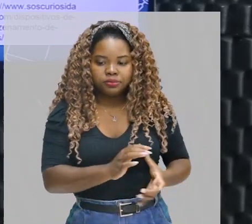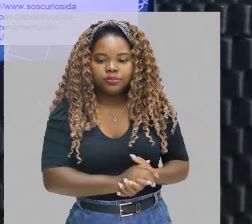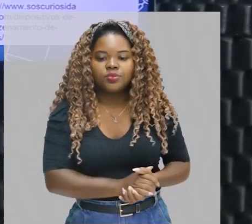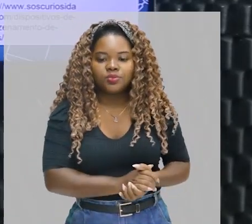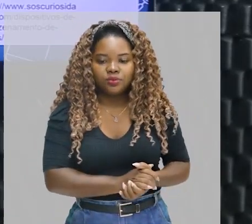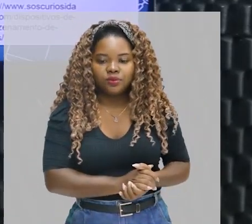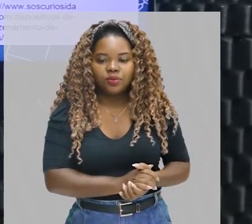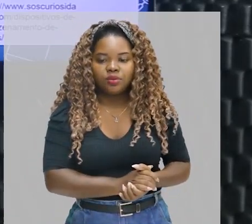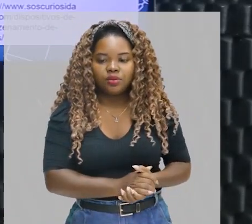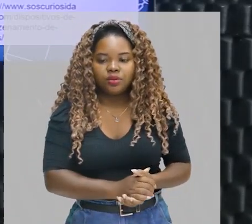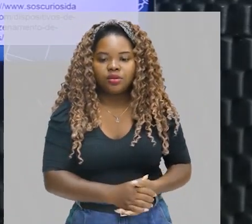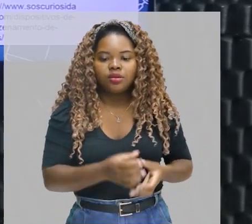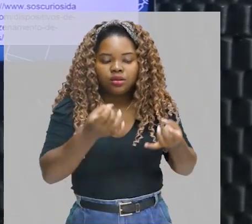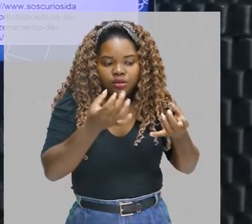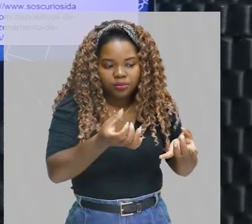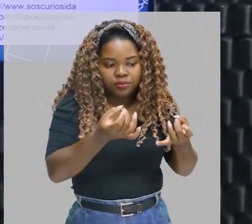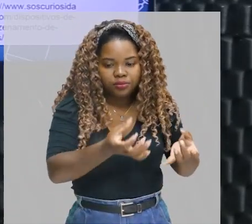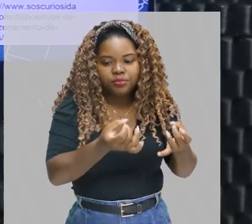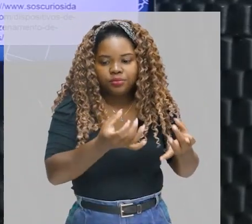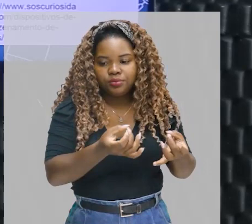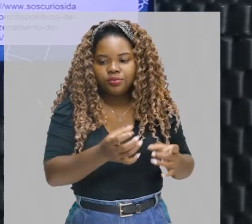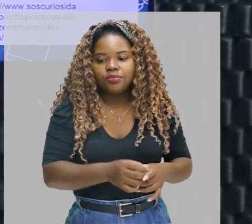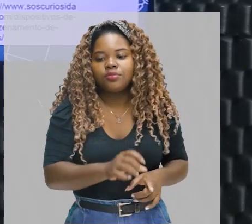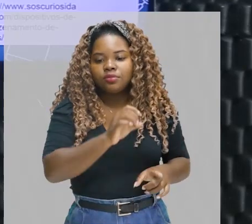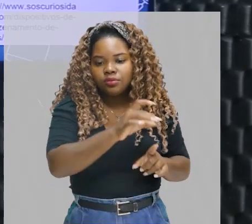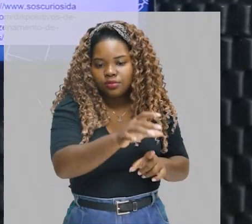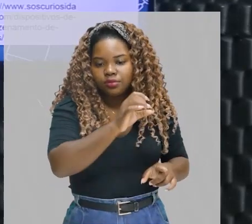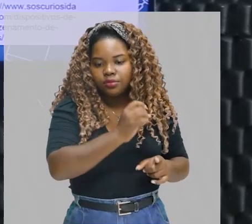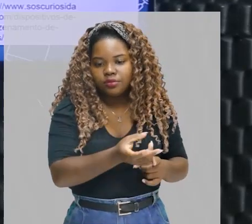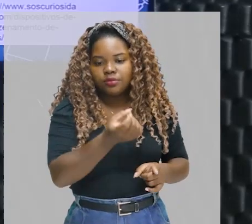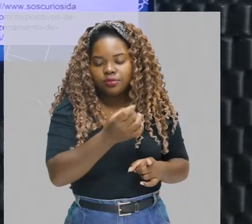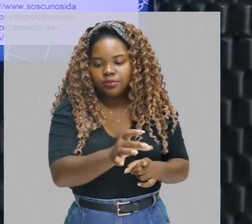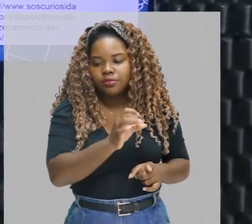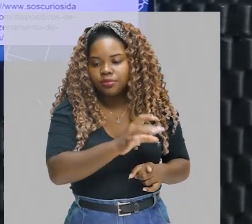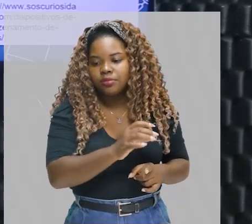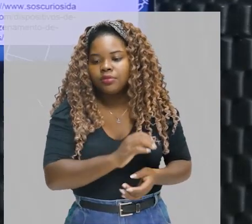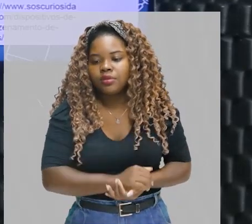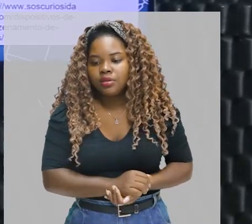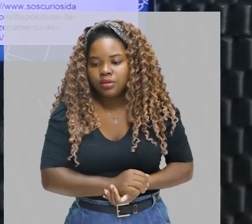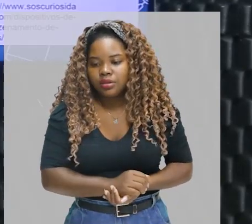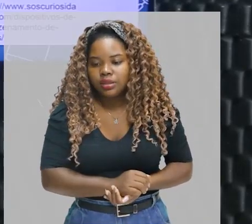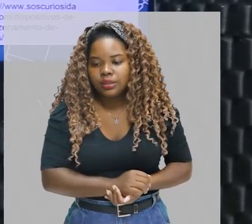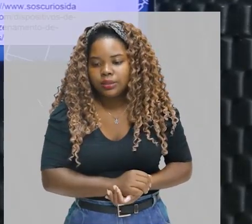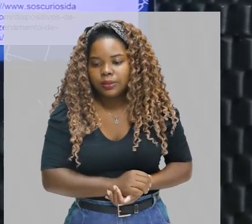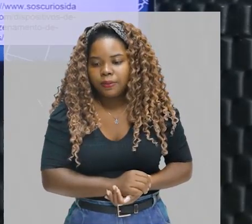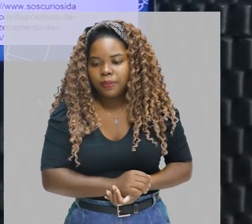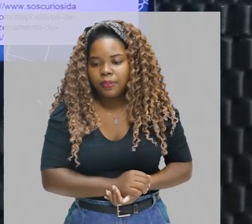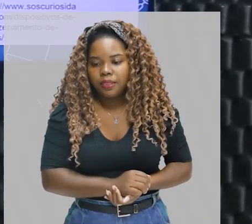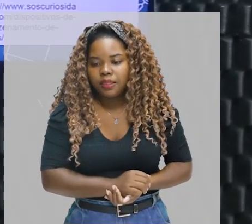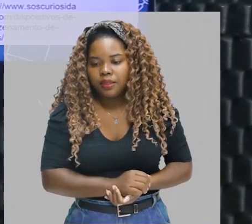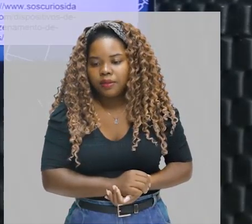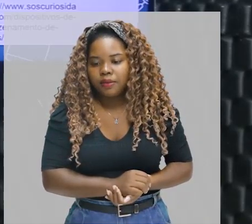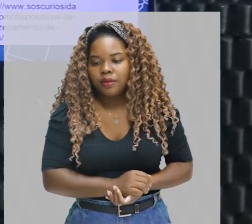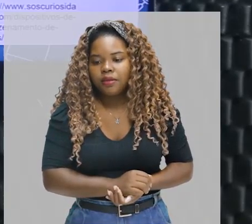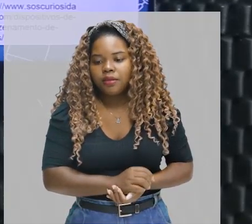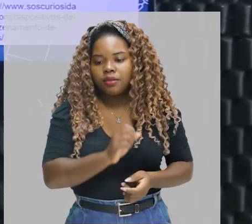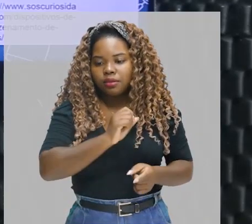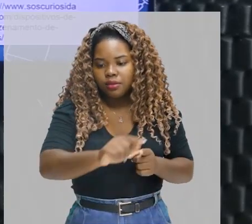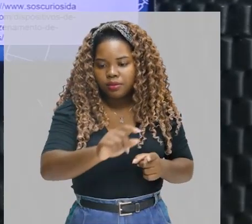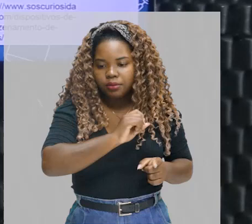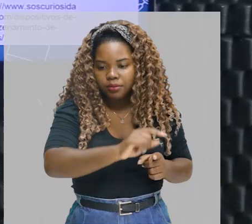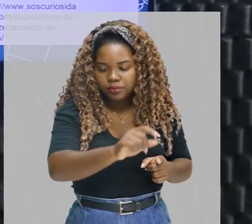locação, né, alugar uma fita dessa para poder assistir na sua casa dentro daquele aparelho, né? Então